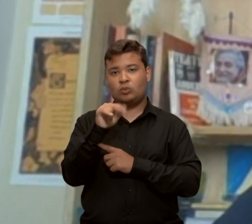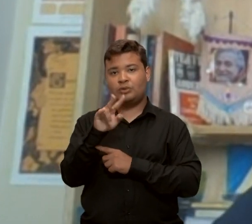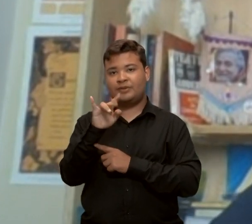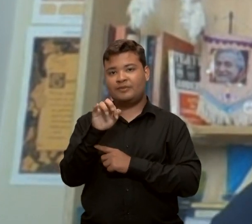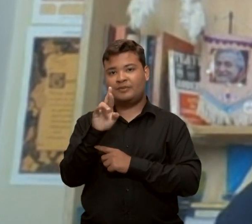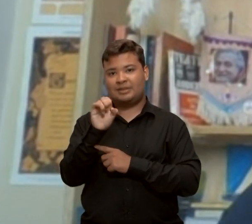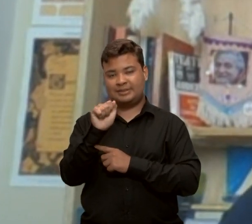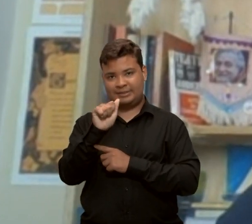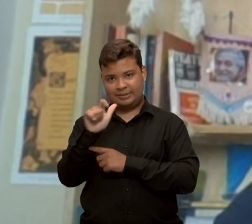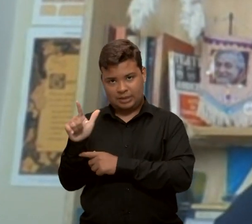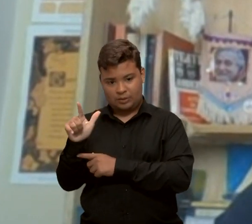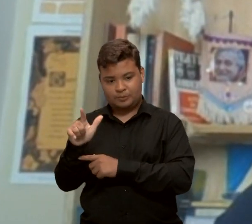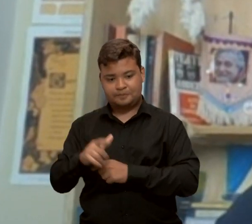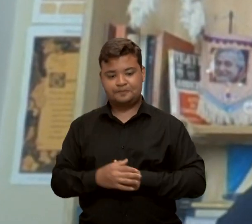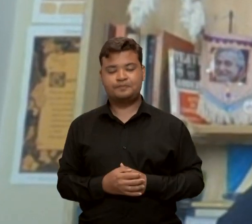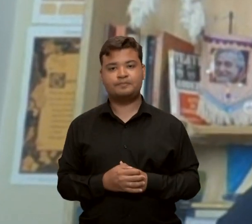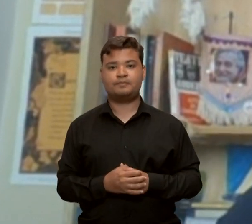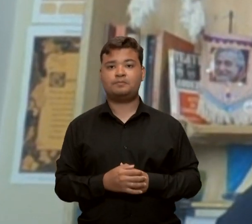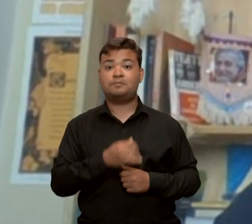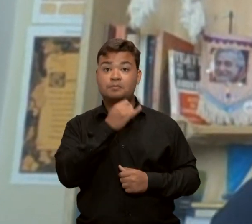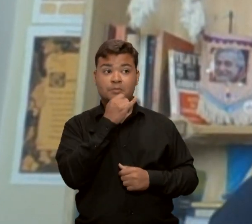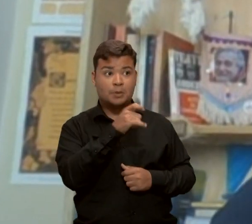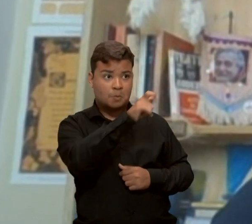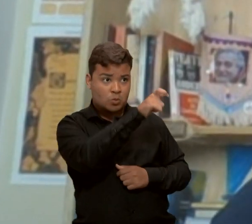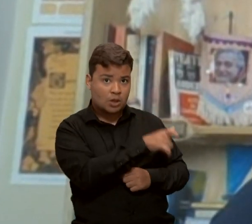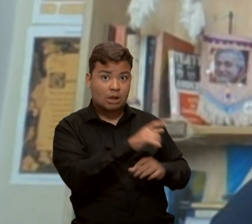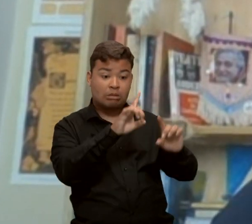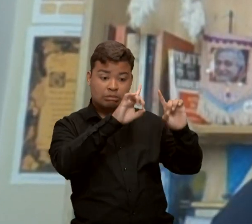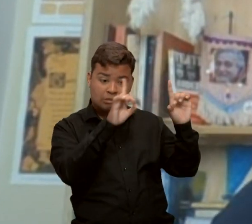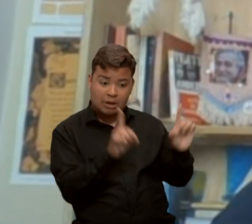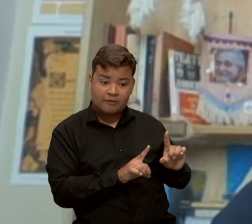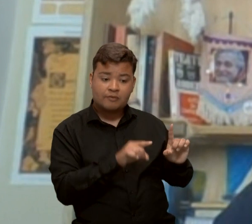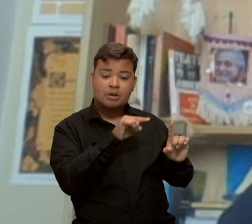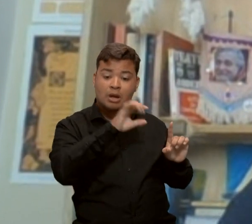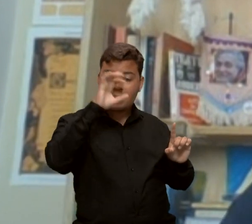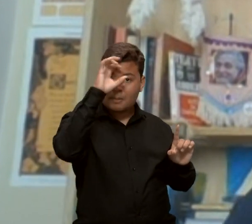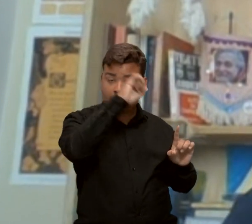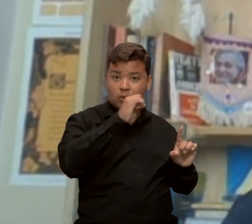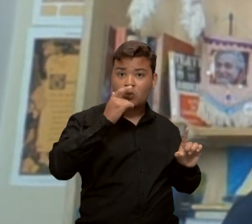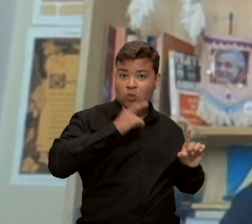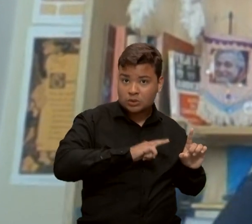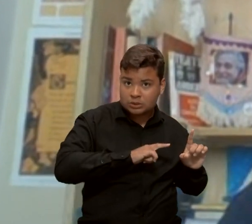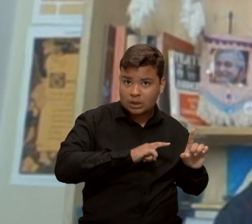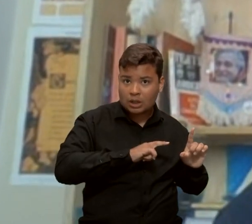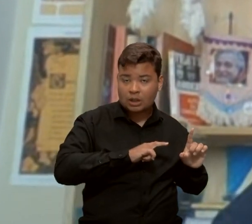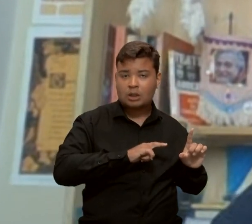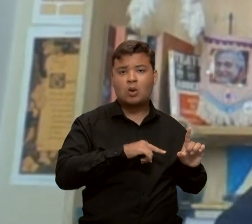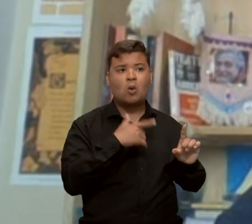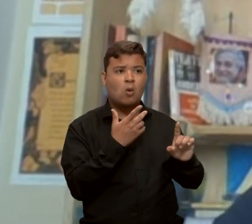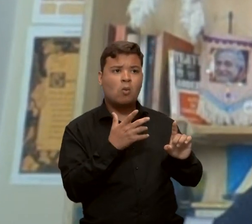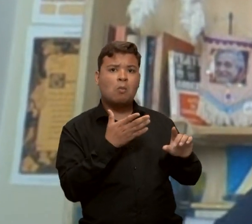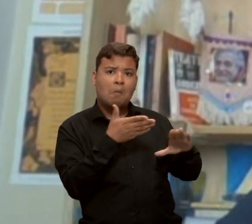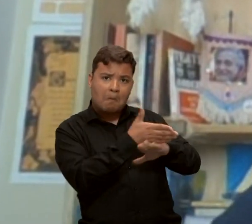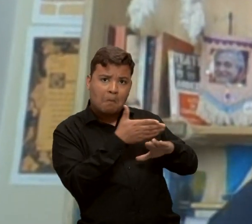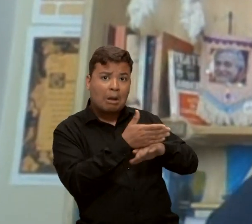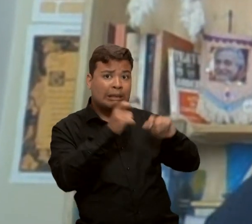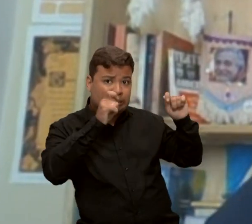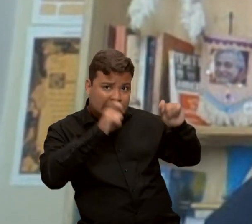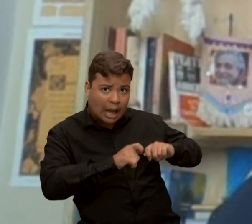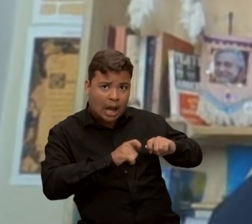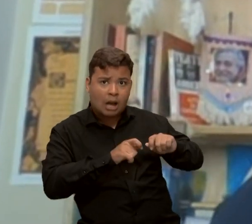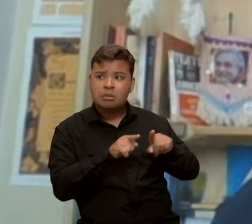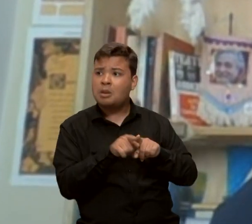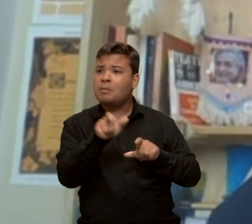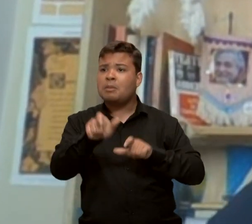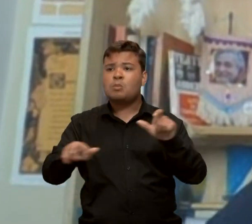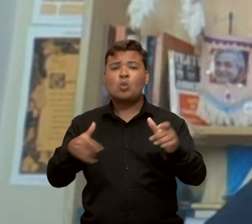que é aquilo que é acessível para a pessoa com deficiência. Por exemplo, uma rampa é acessível para quaisquer pessoas. Então, a